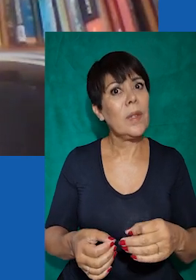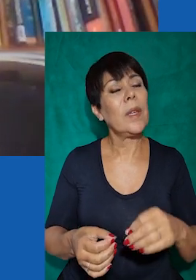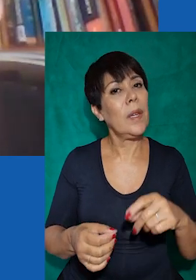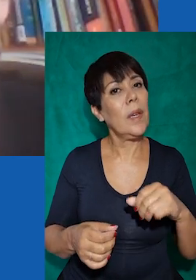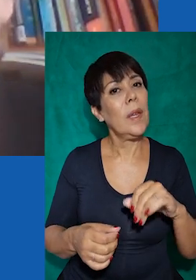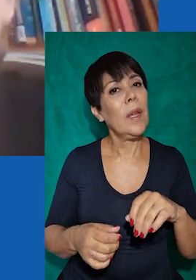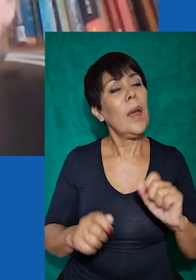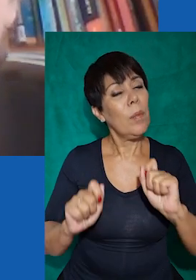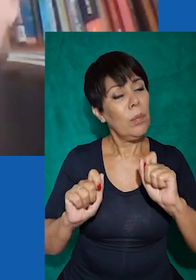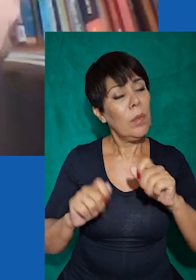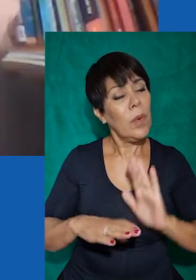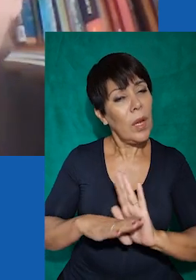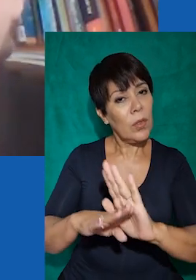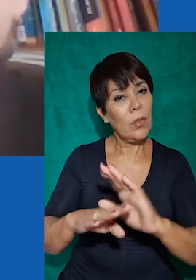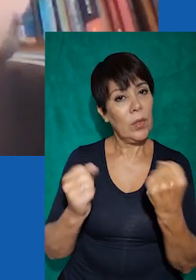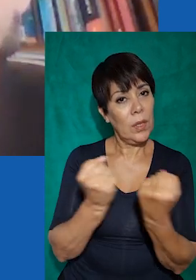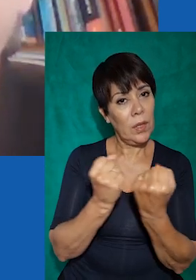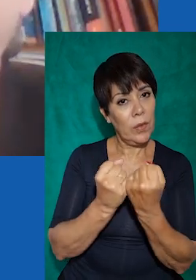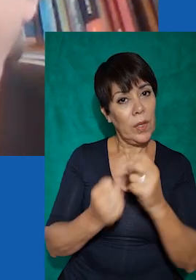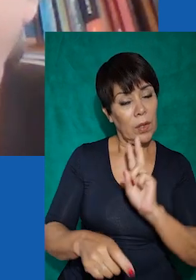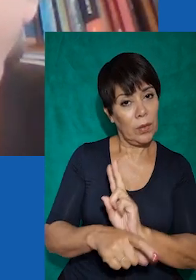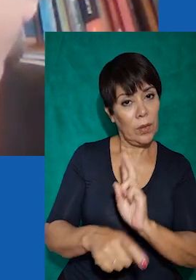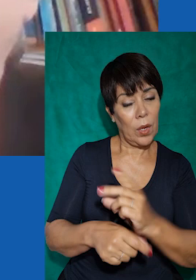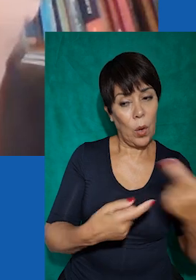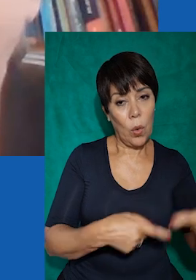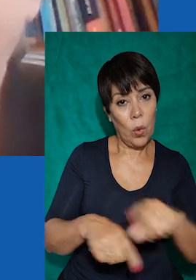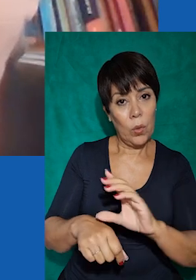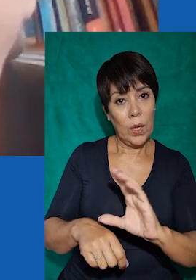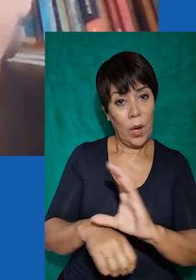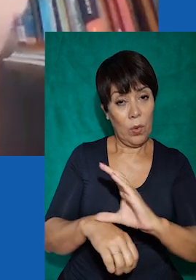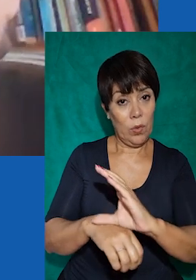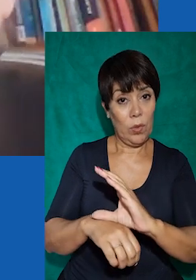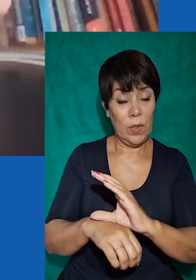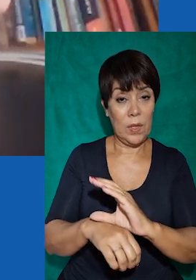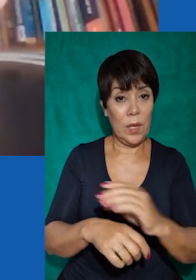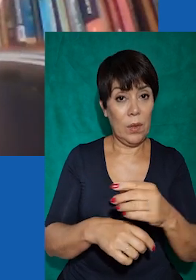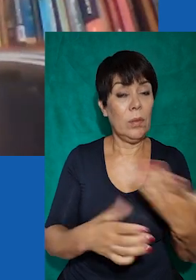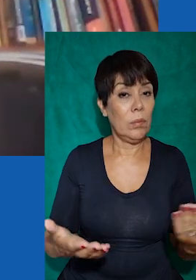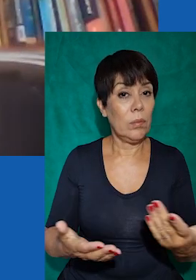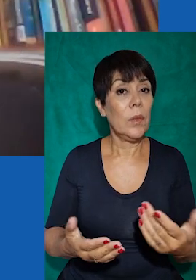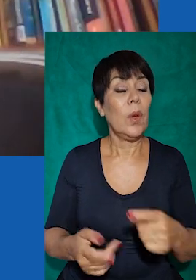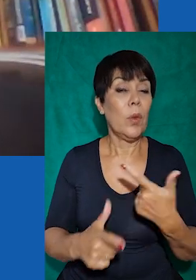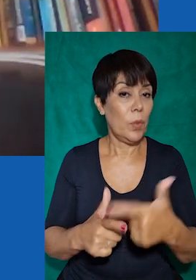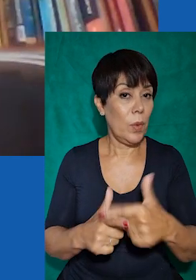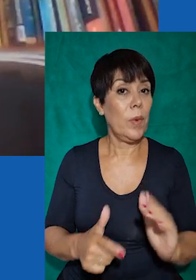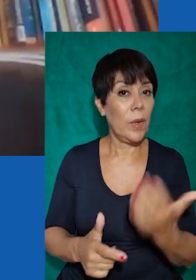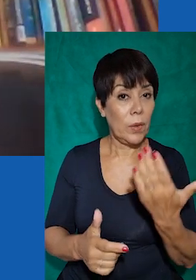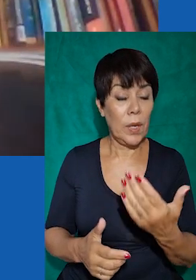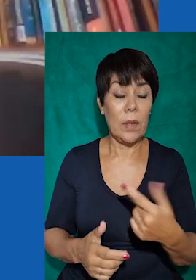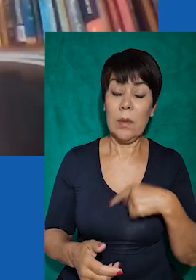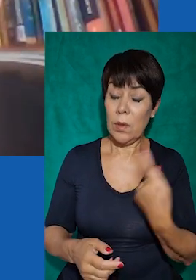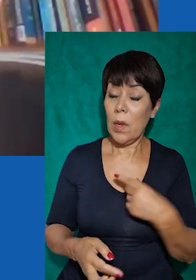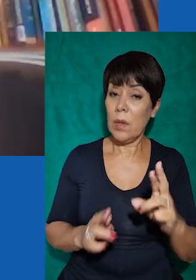sido o nosso grande defensor diante dos ataques à Constituição, né? Então, a gente tem muita, muita